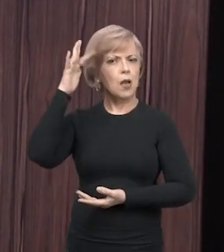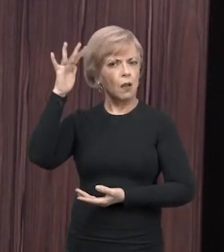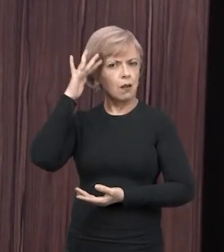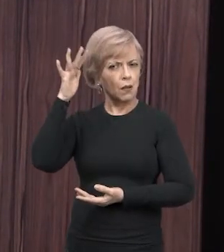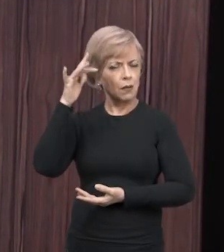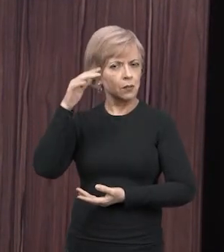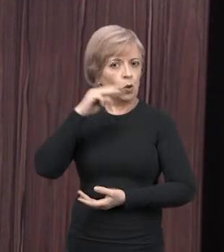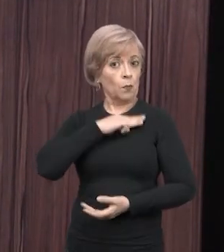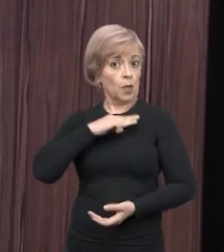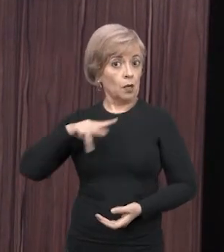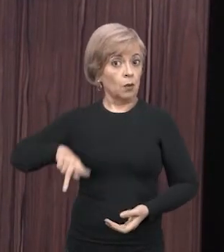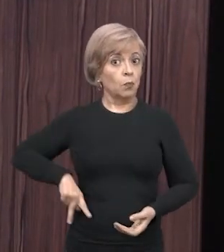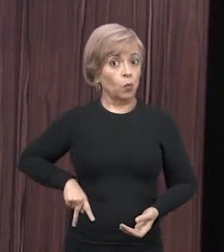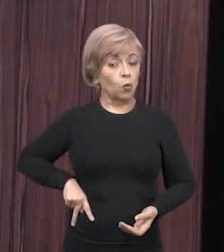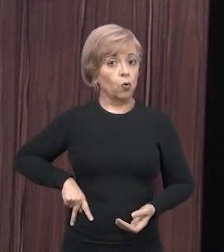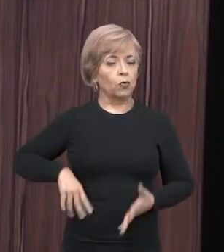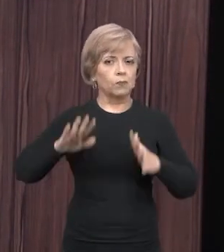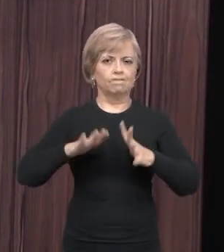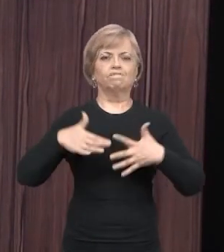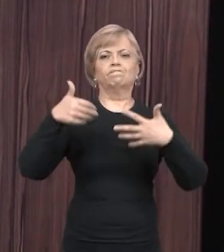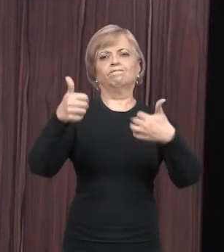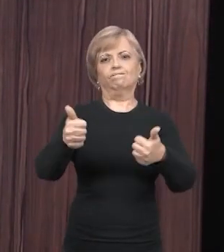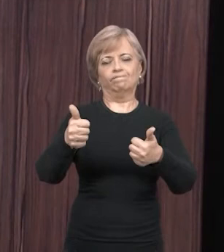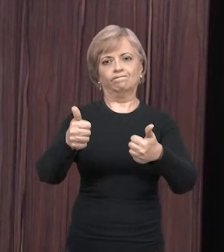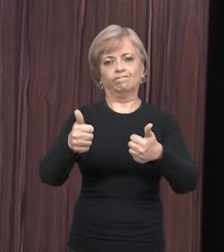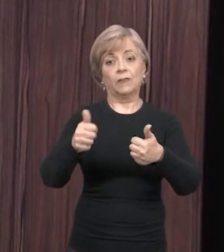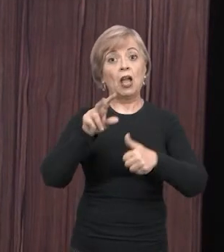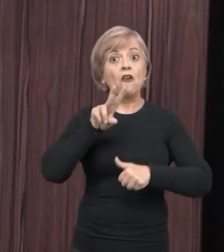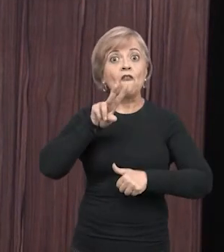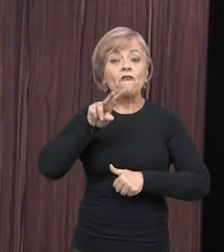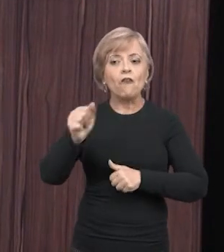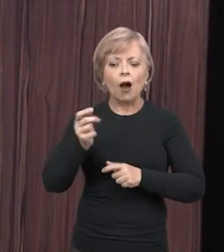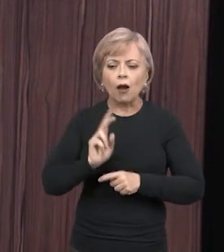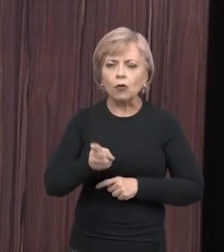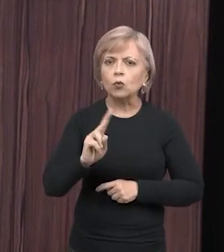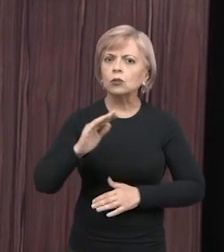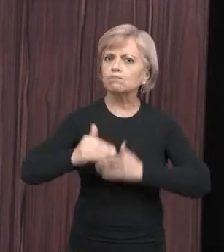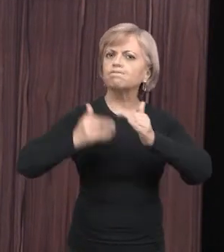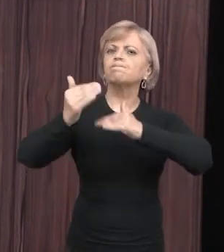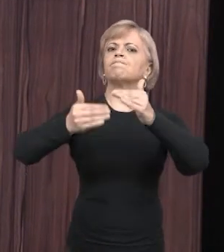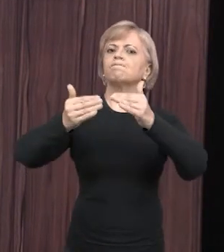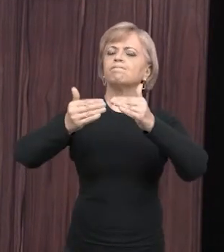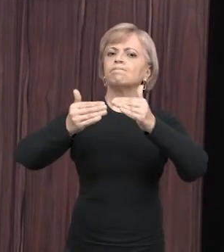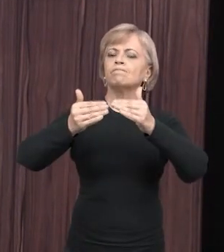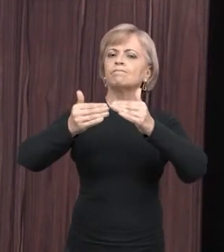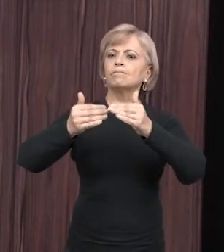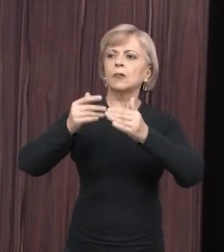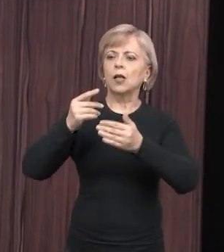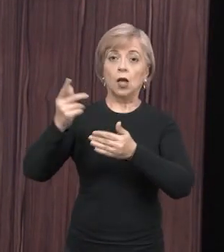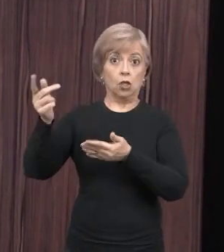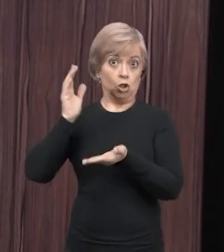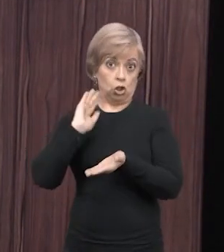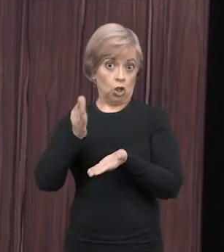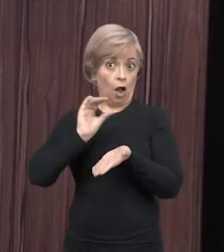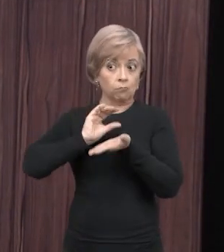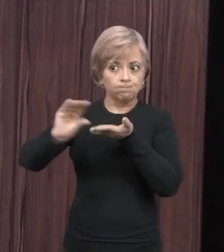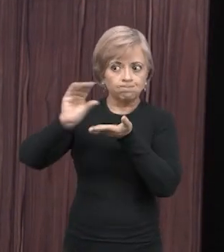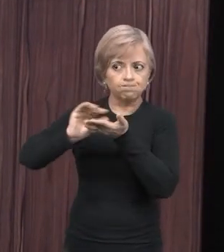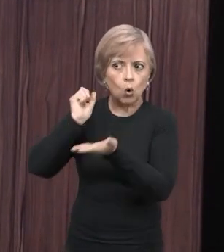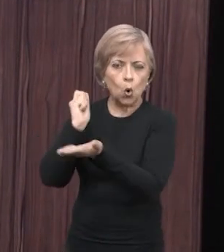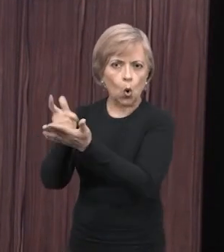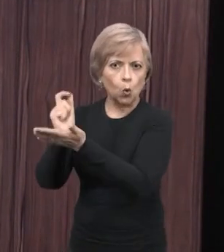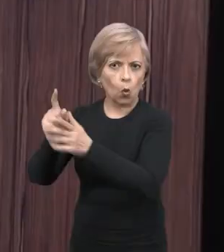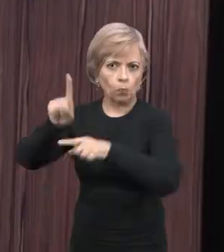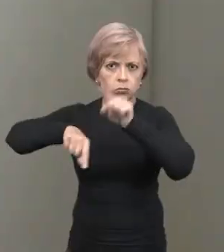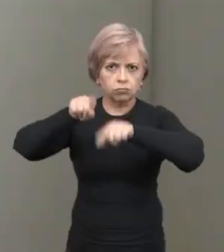o Ministério Público ele se aprimorou e vai continuar se aprimorando. Investimentos foram feitos e,